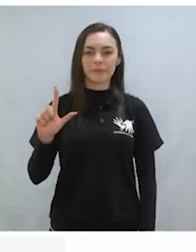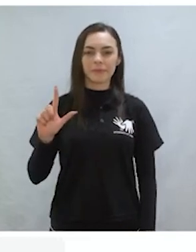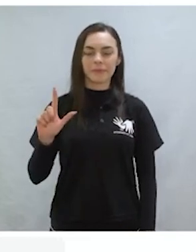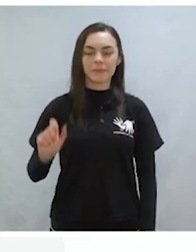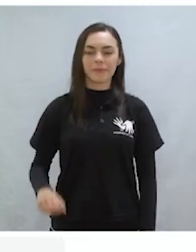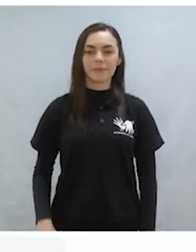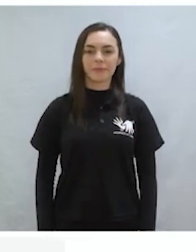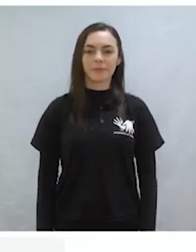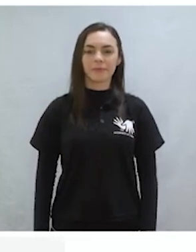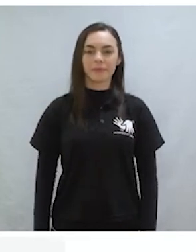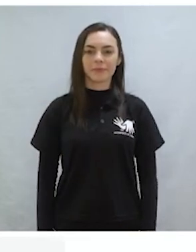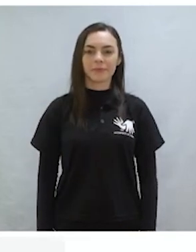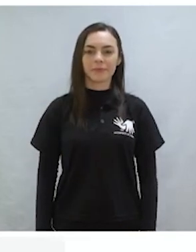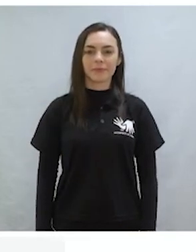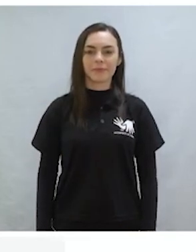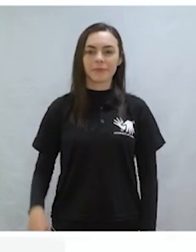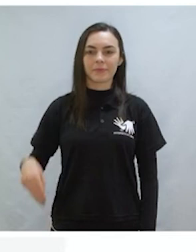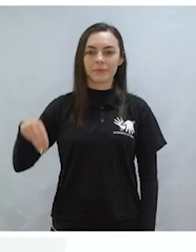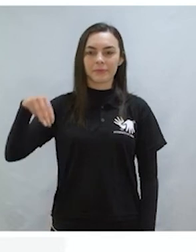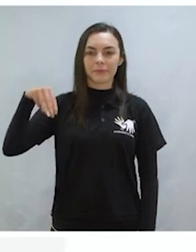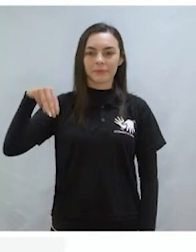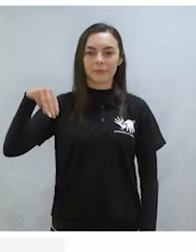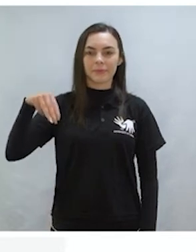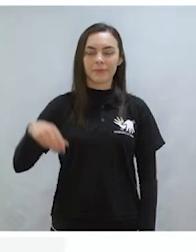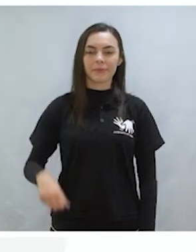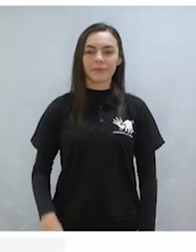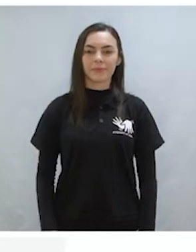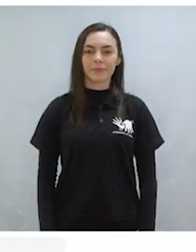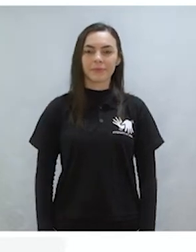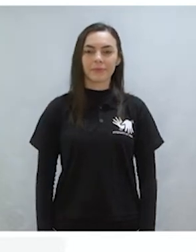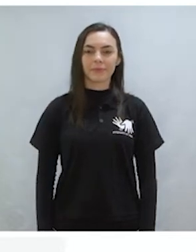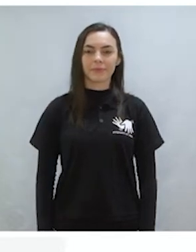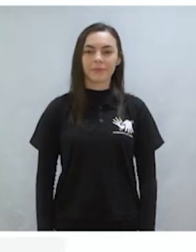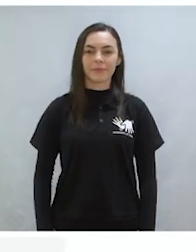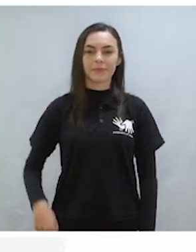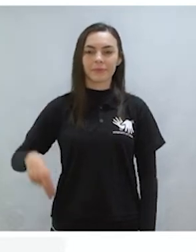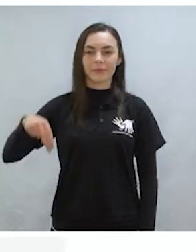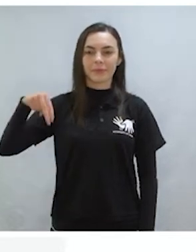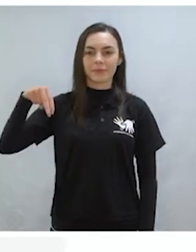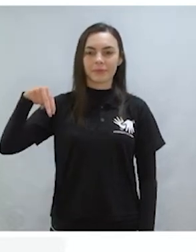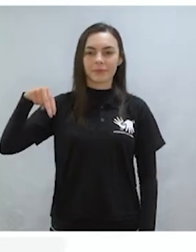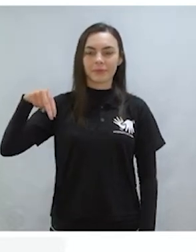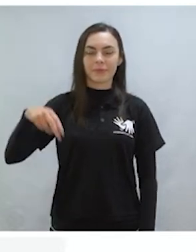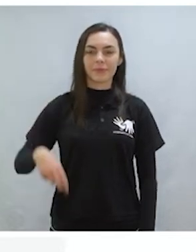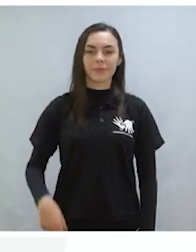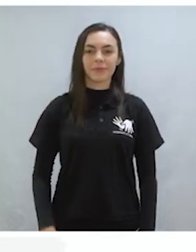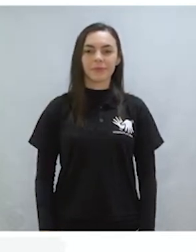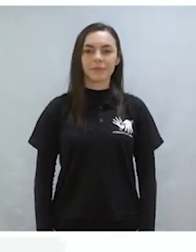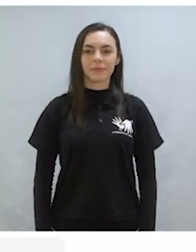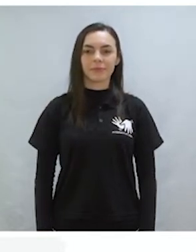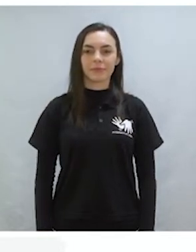O L, o M, o N,